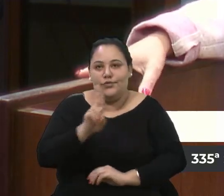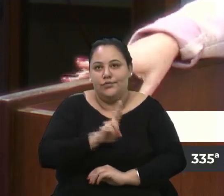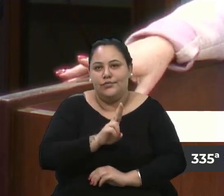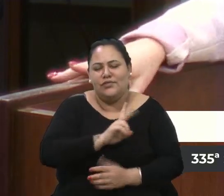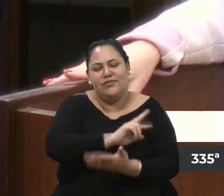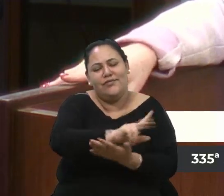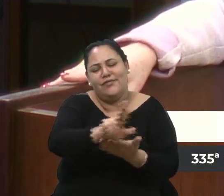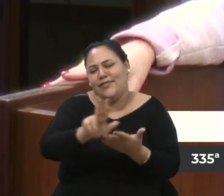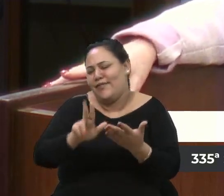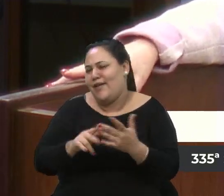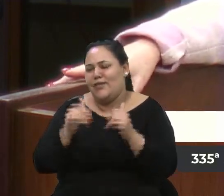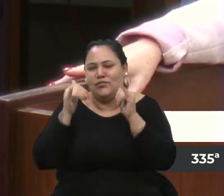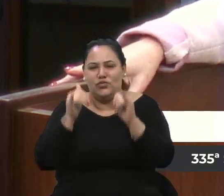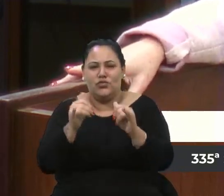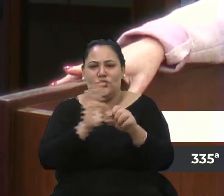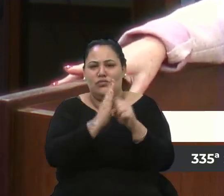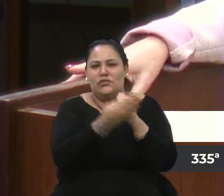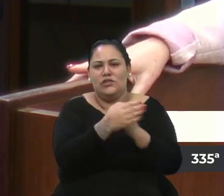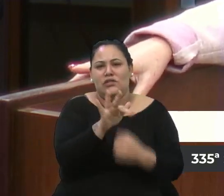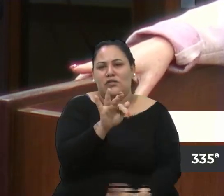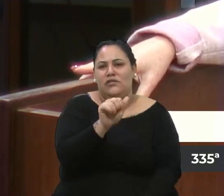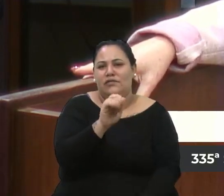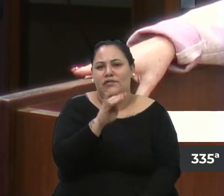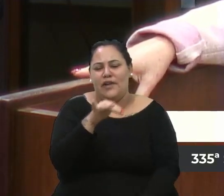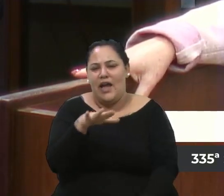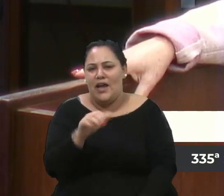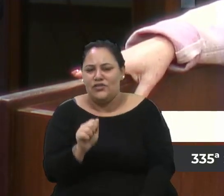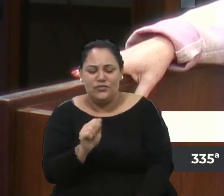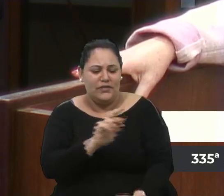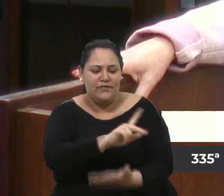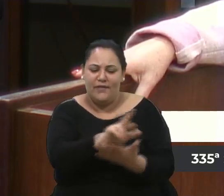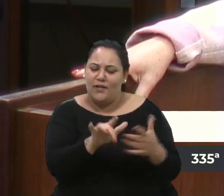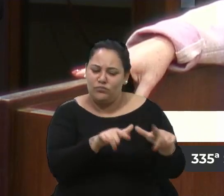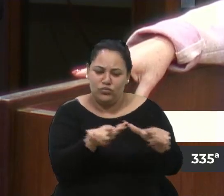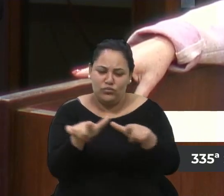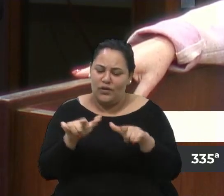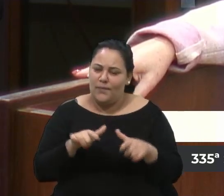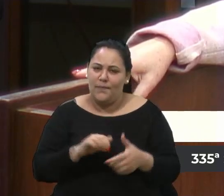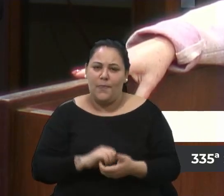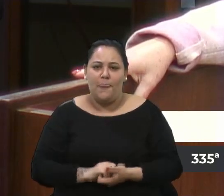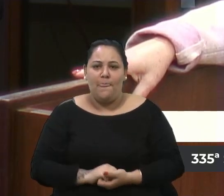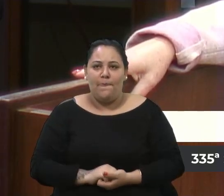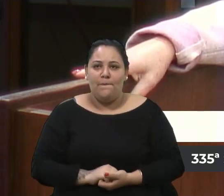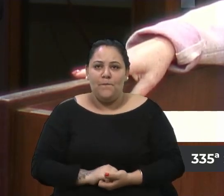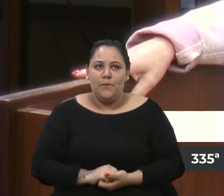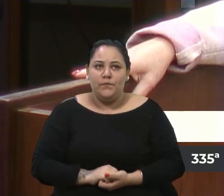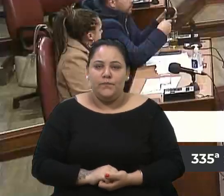várias linhas no Fátima, em vários locais, né? Sua parte, vereador Lucas.